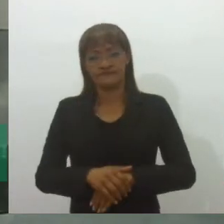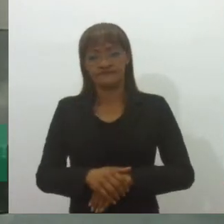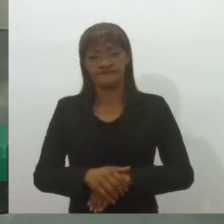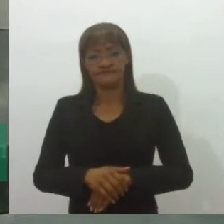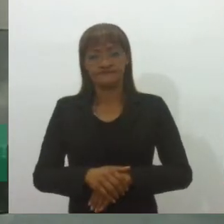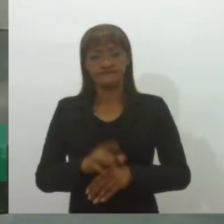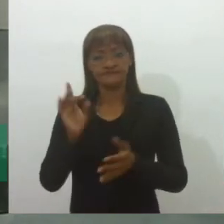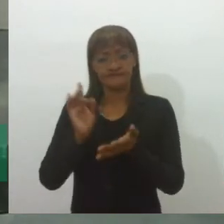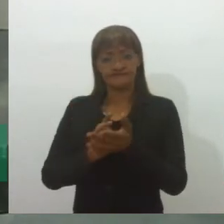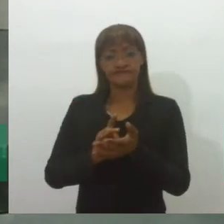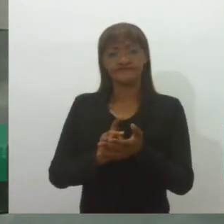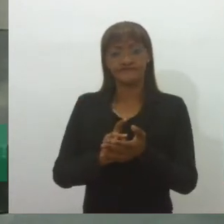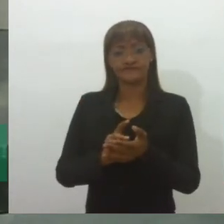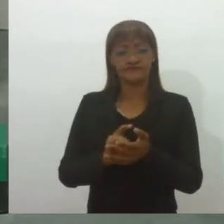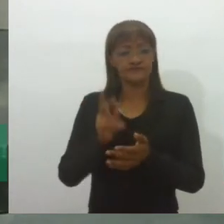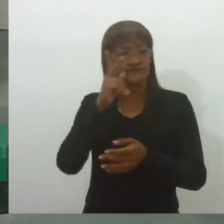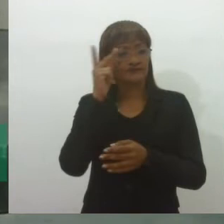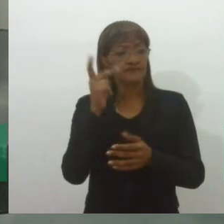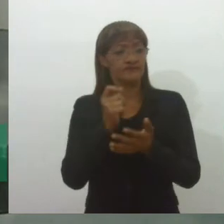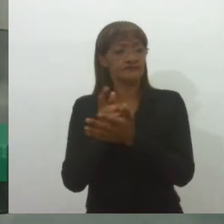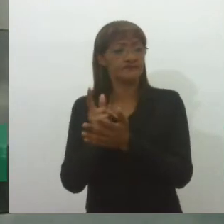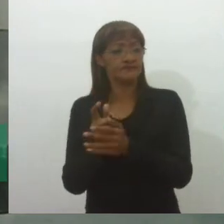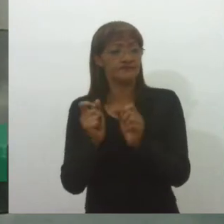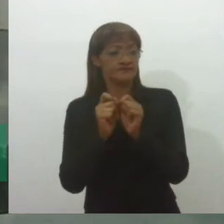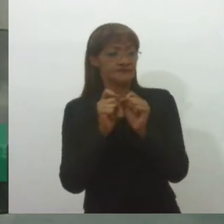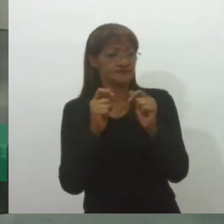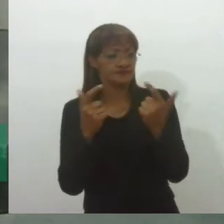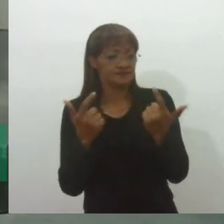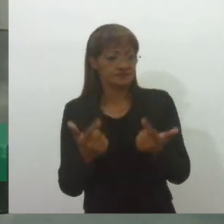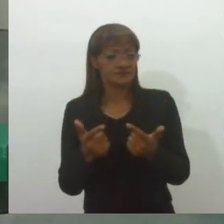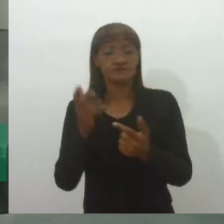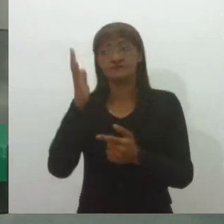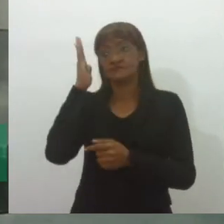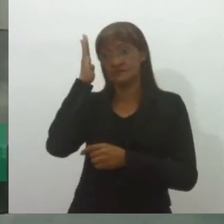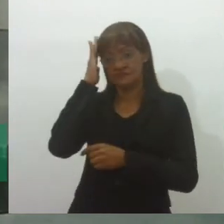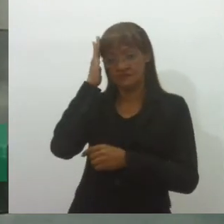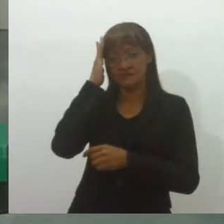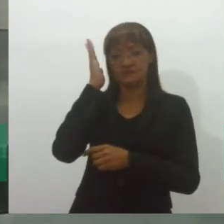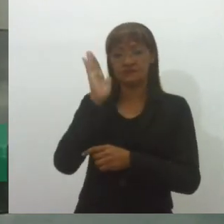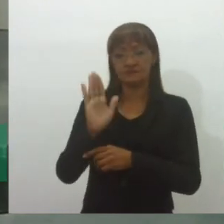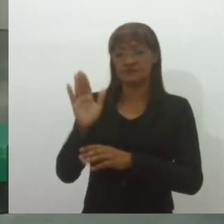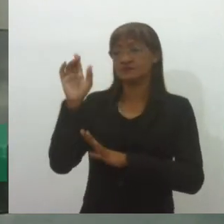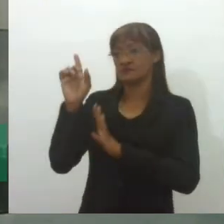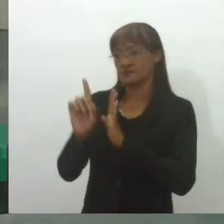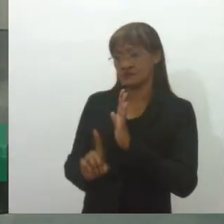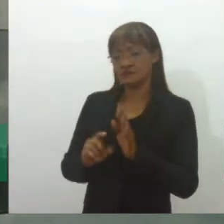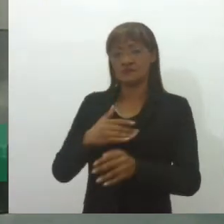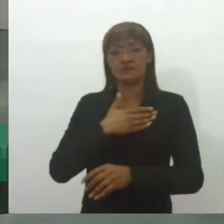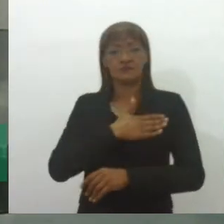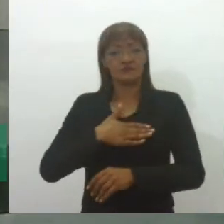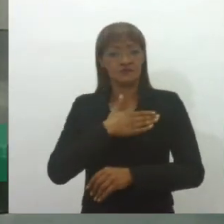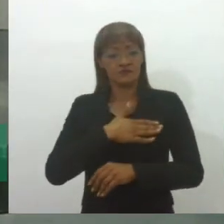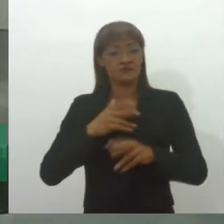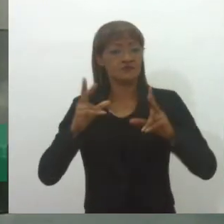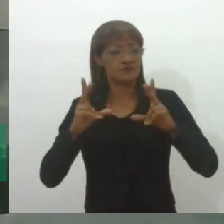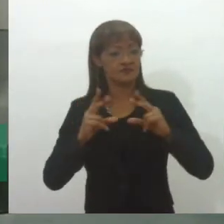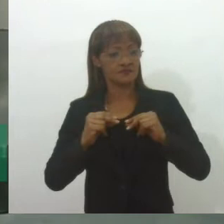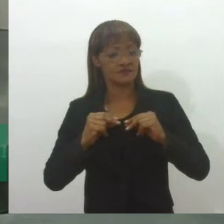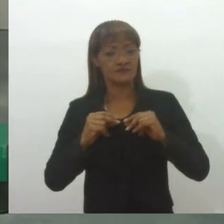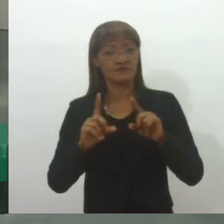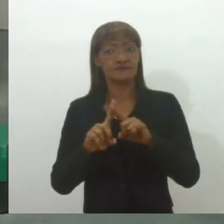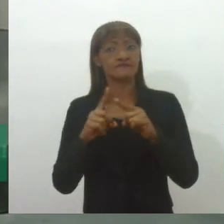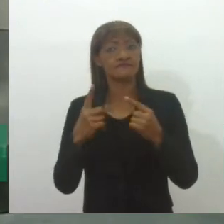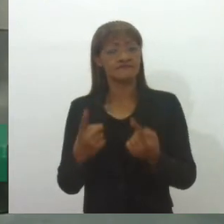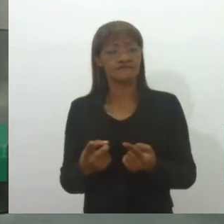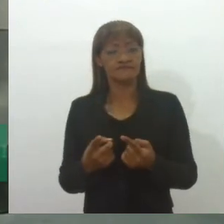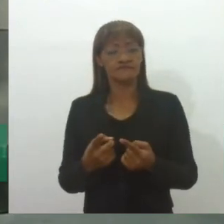aos consumidores, obviamente que eles entendem ser de devido direito e gostariam de receber esse crédito. Mas em relação às prestadoras,